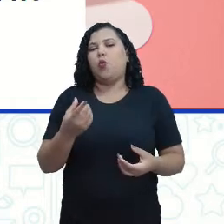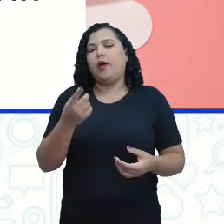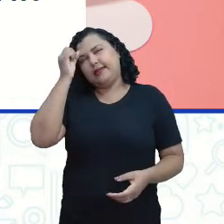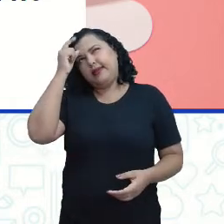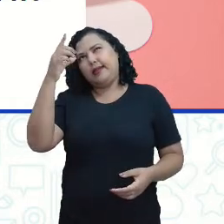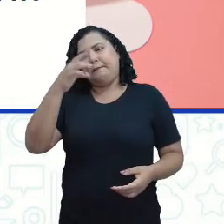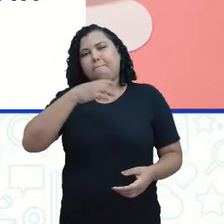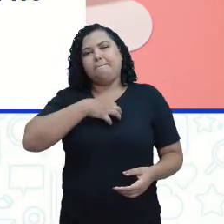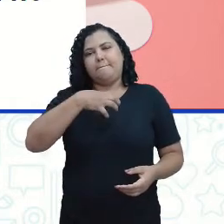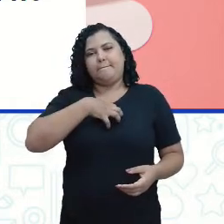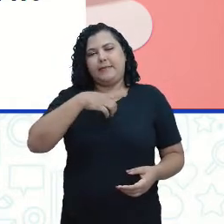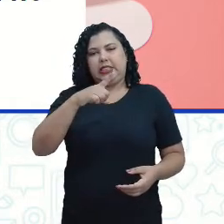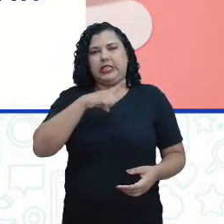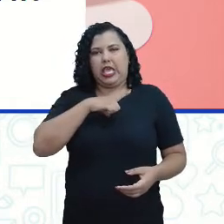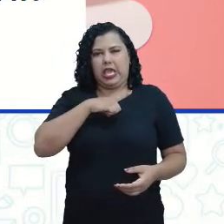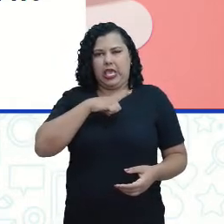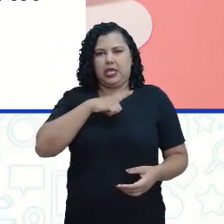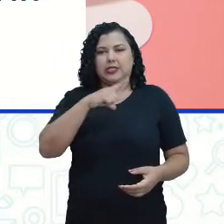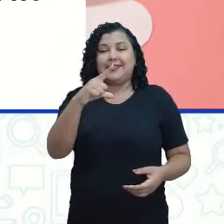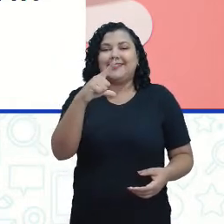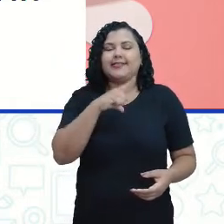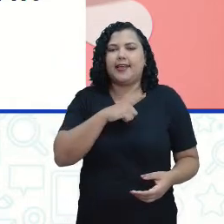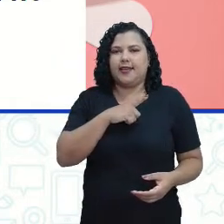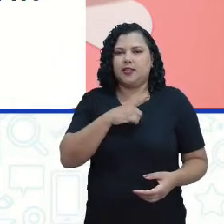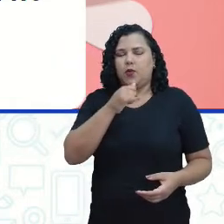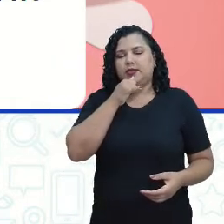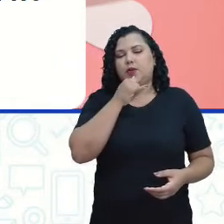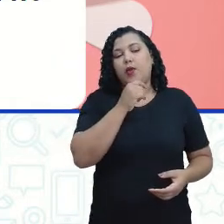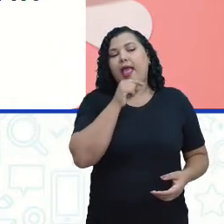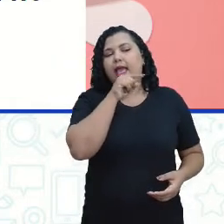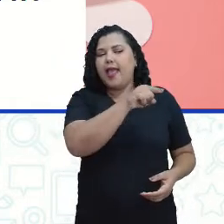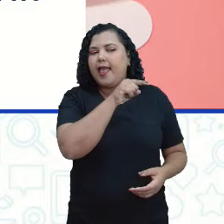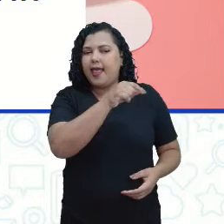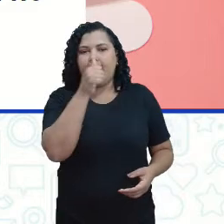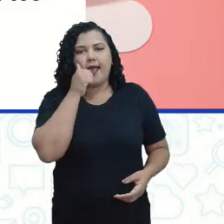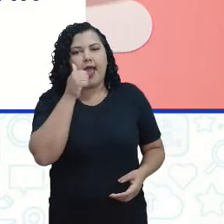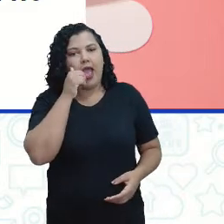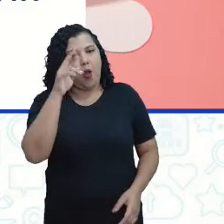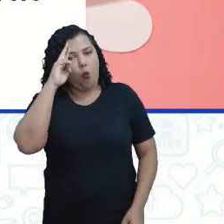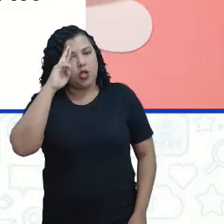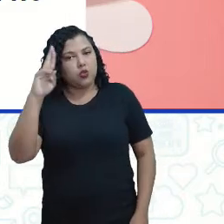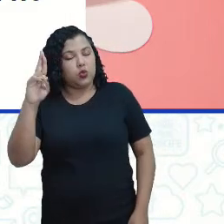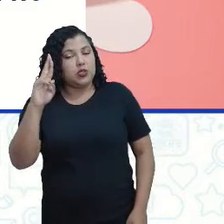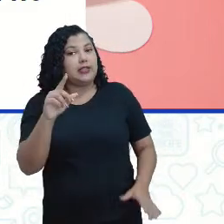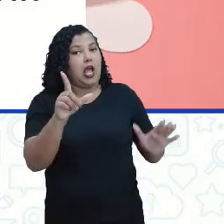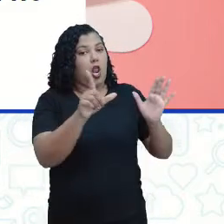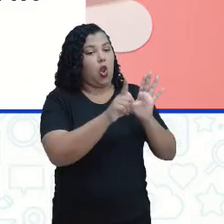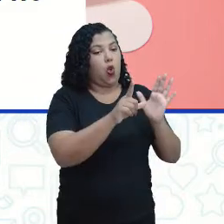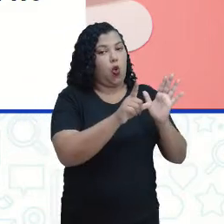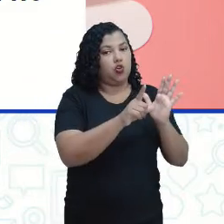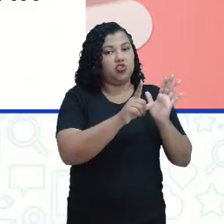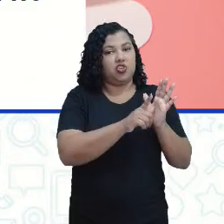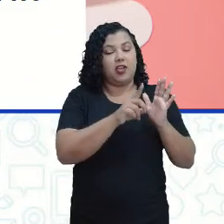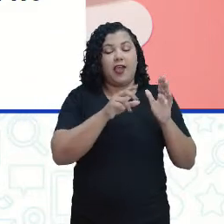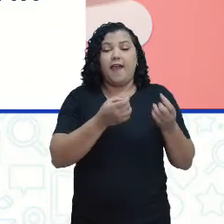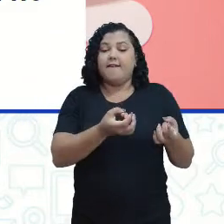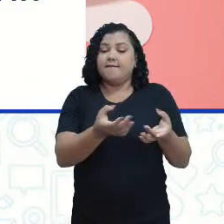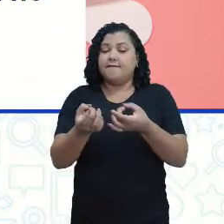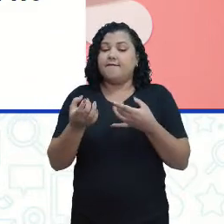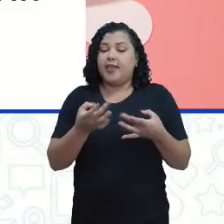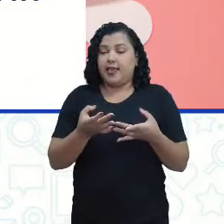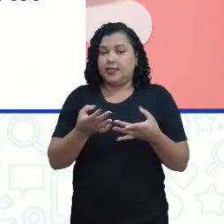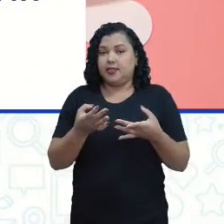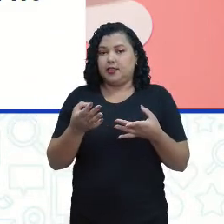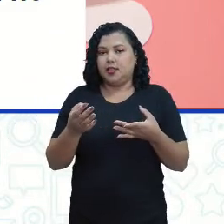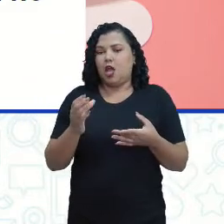Então, aquela é a dona da loja cujas vendas... Então, ó, loja é um termo antecedente, vendas é um termo